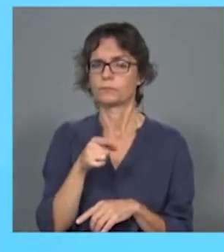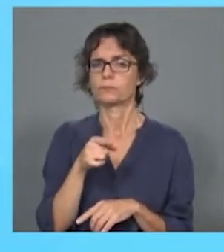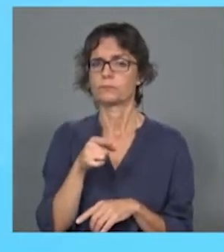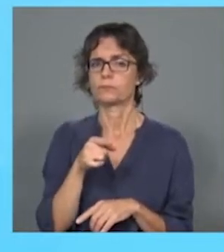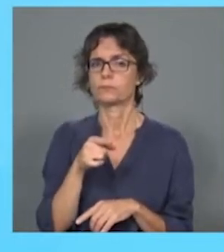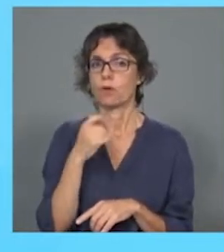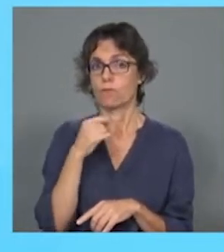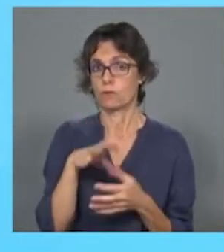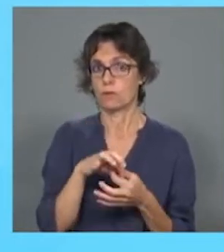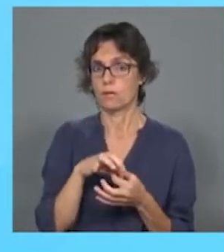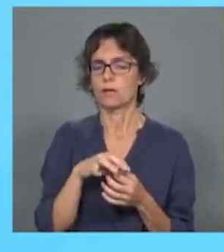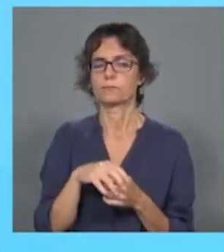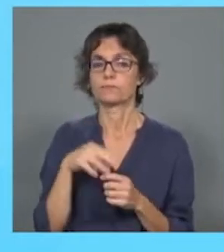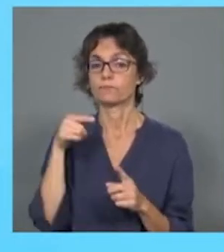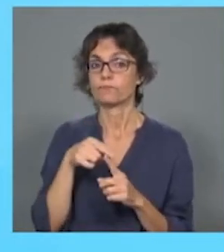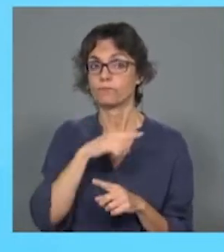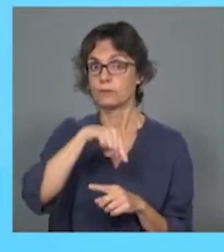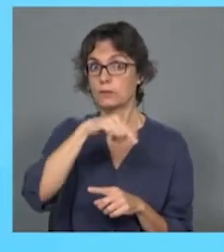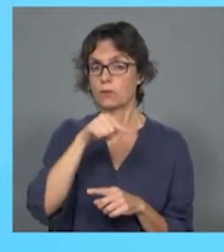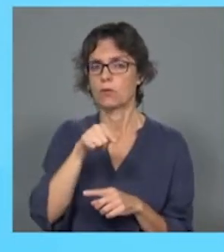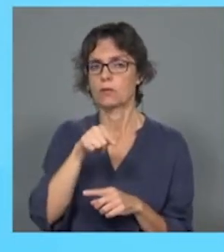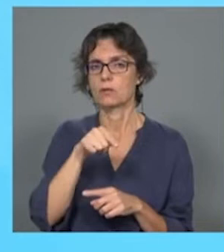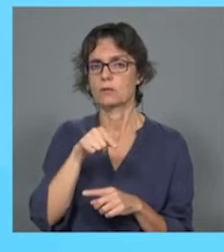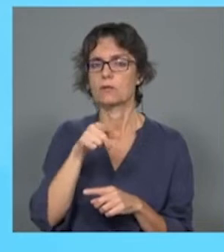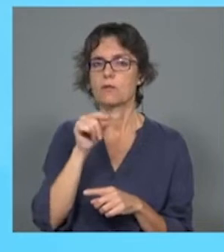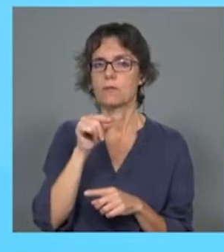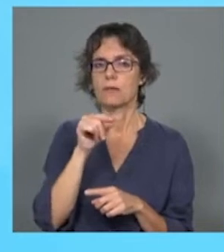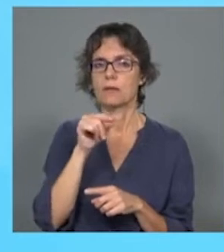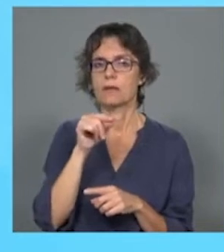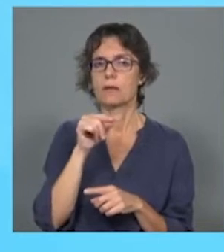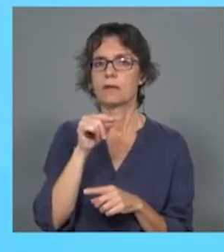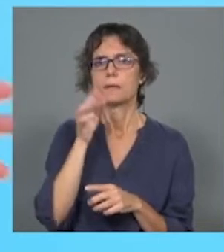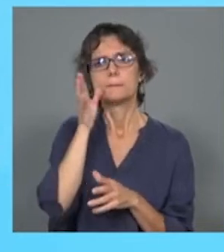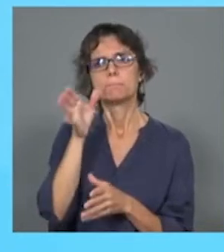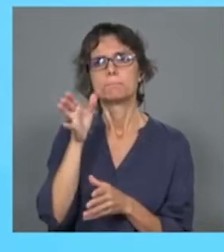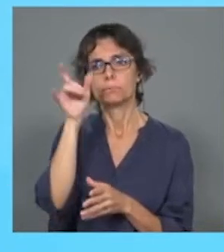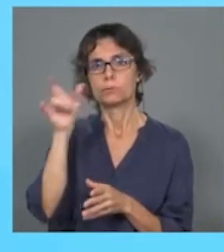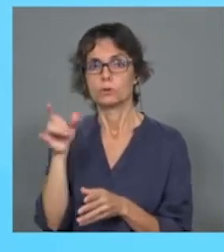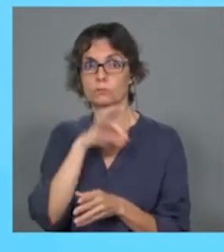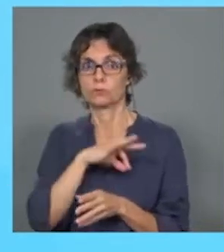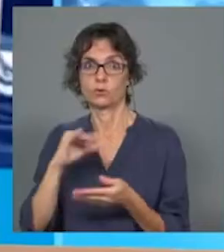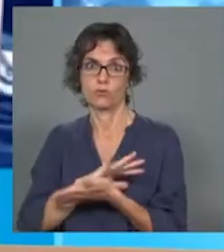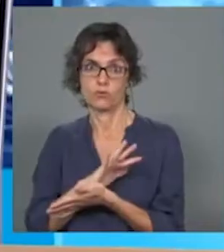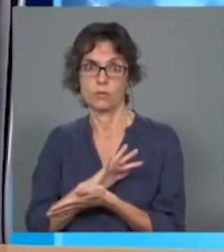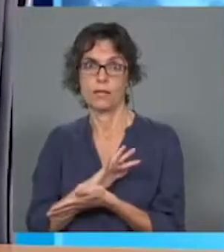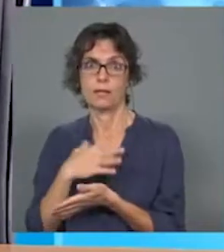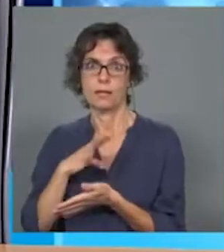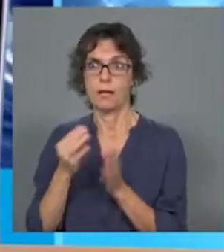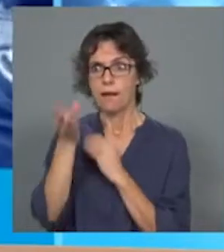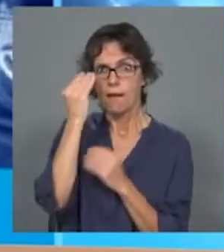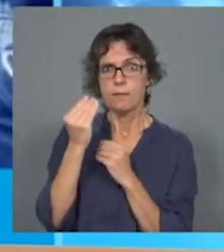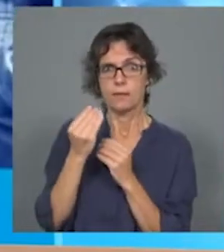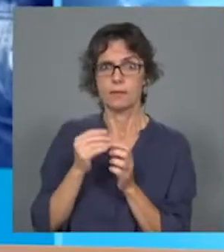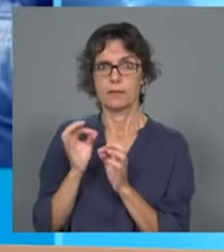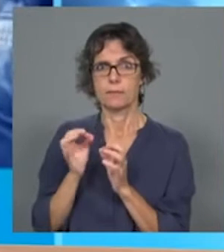conta e em atenção o facto dos jornalistas que se querem preparar trabalharem, não é? Sim,